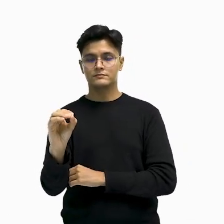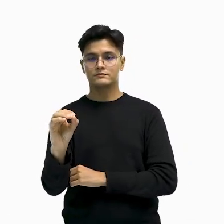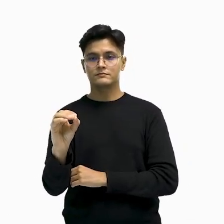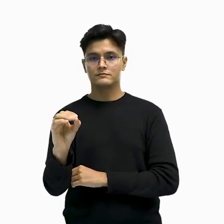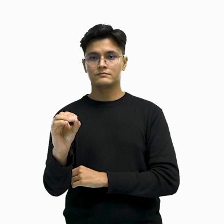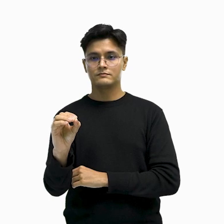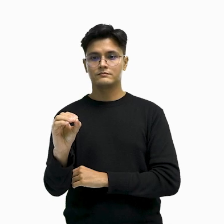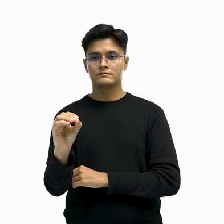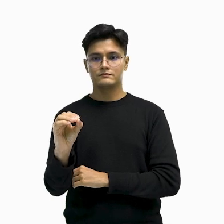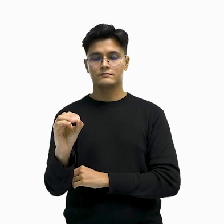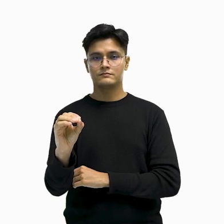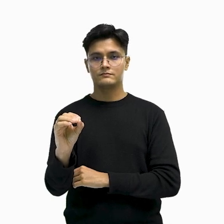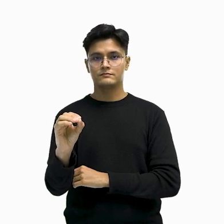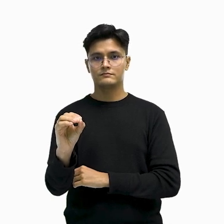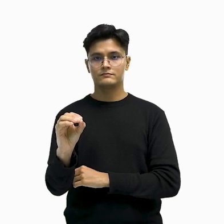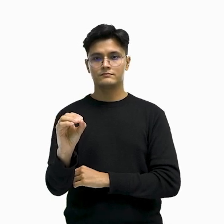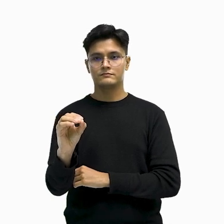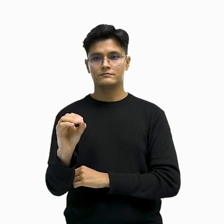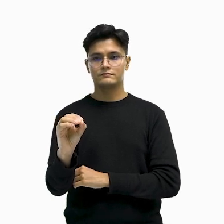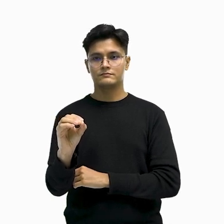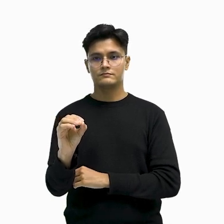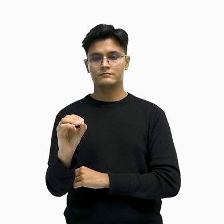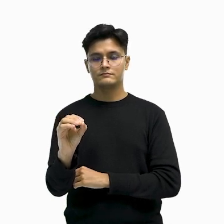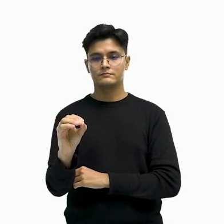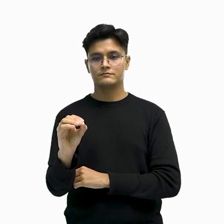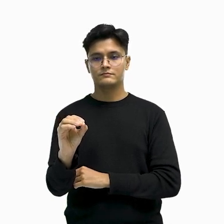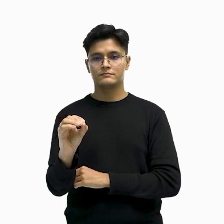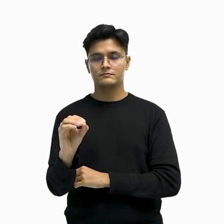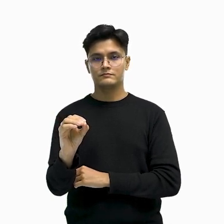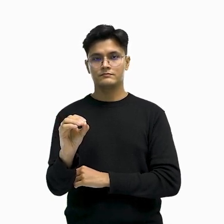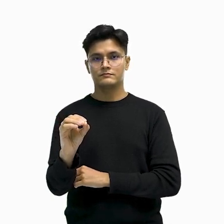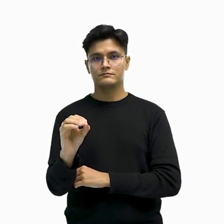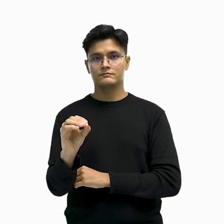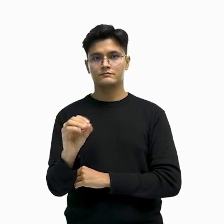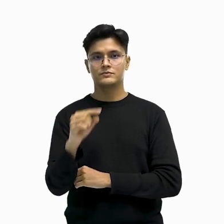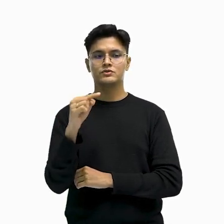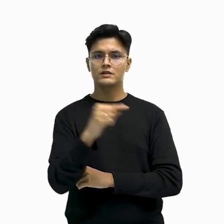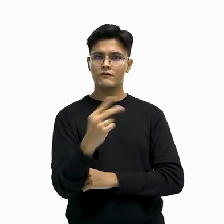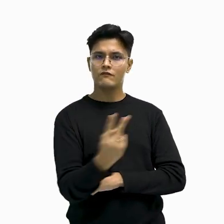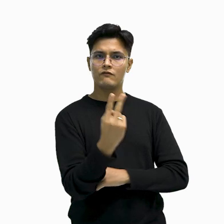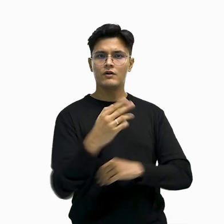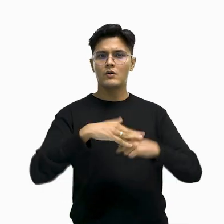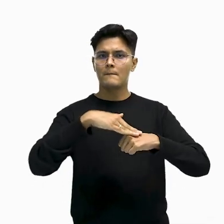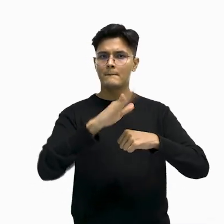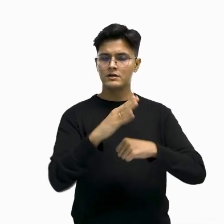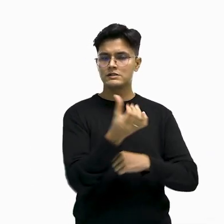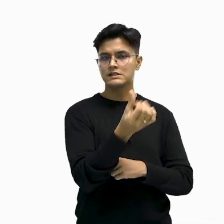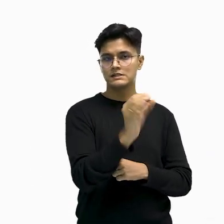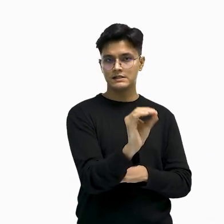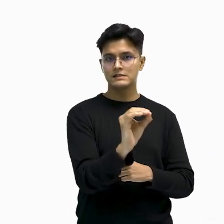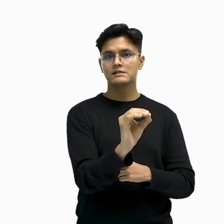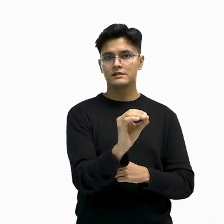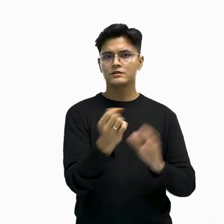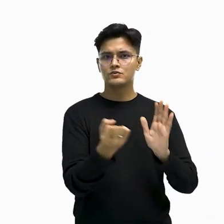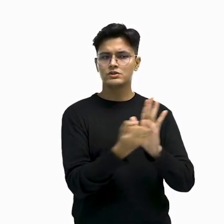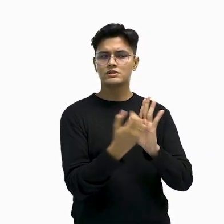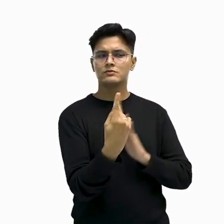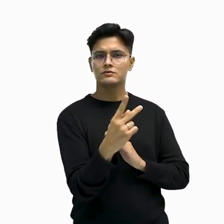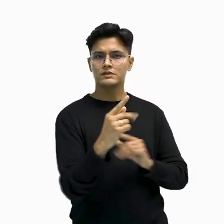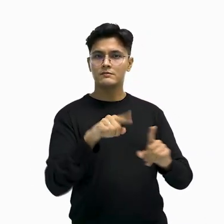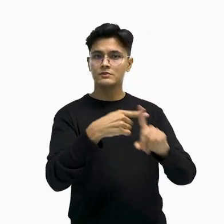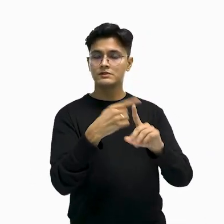os valores e repito o sinal do maior módulo. Nesse caso aí o maior módulo é o 60, o sinal dele é positivo, por isso que fica